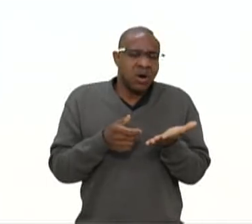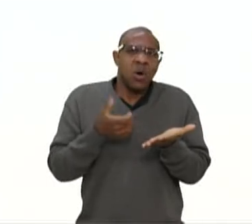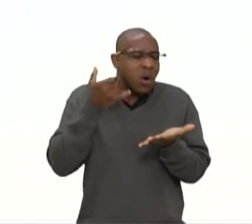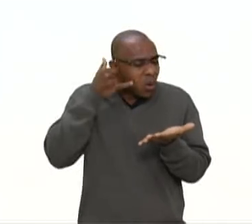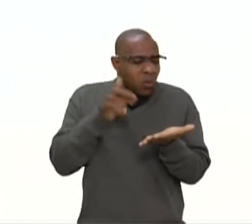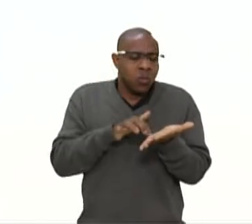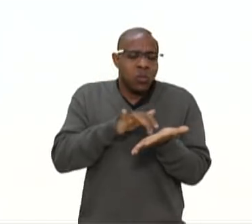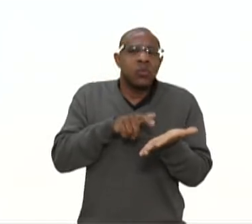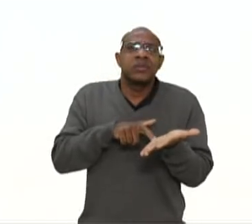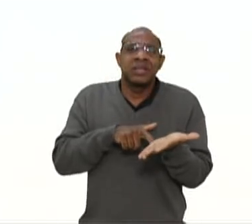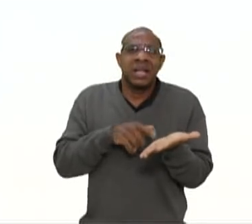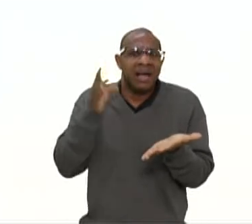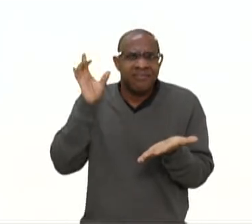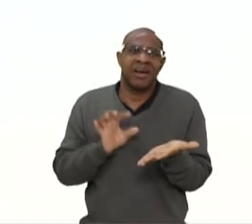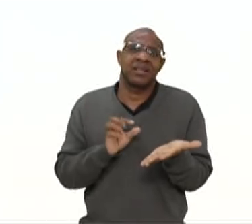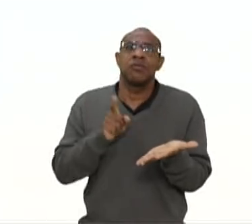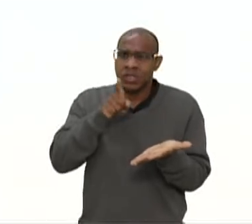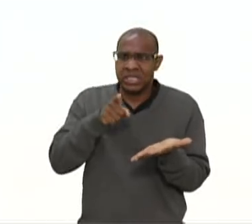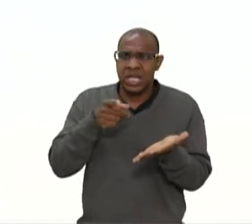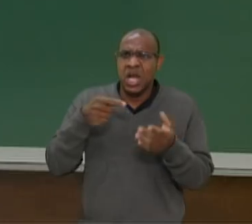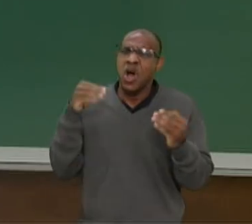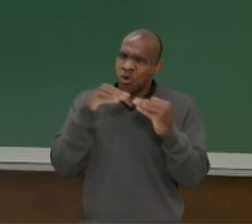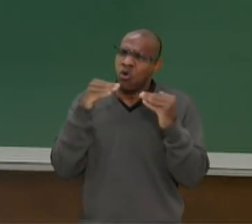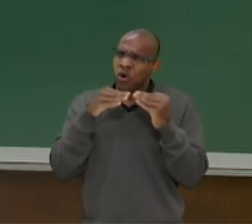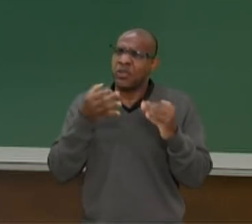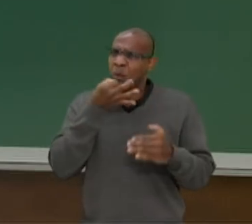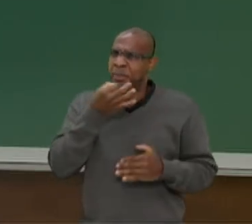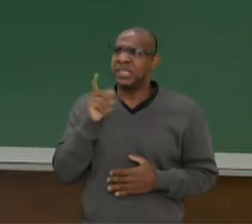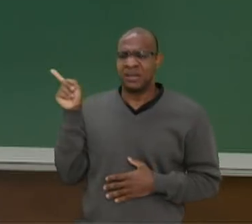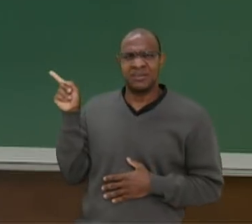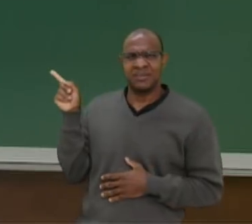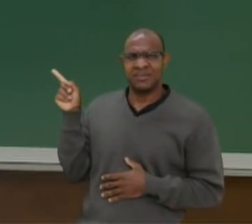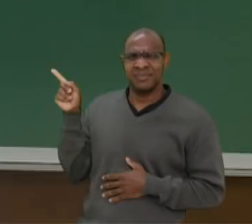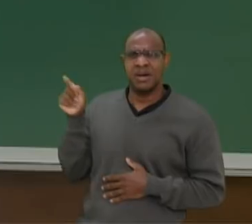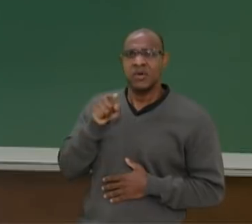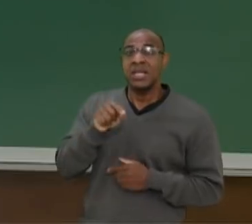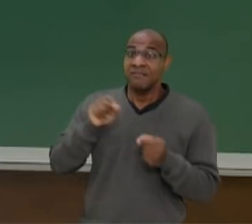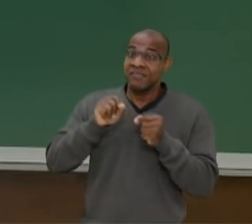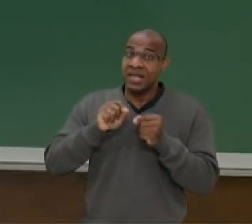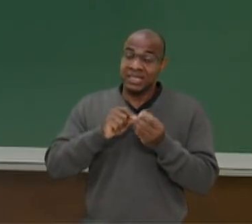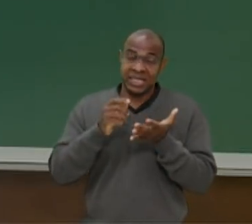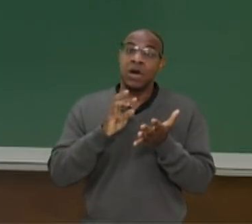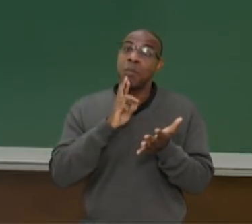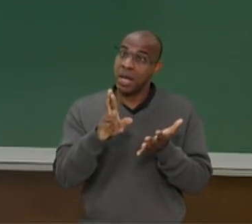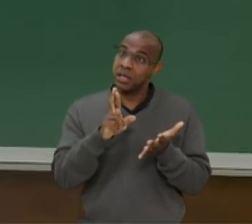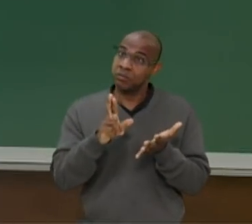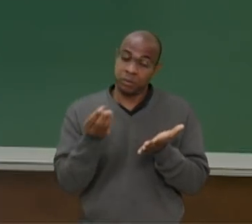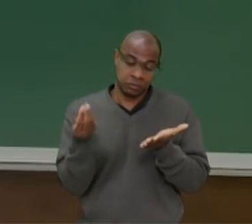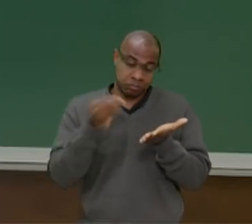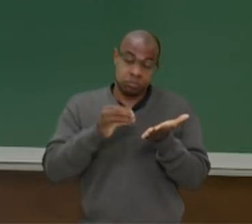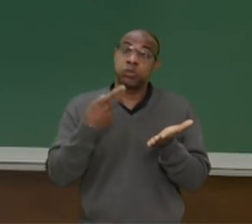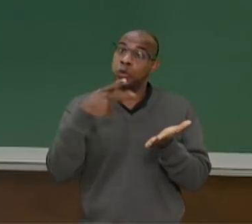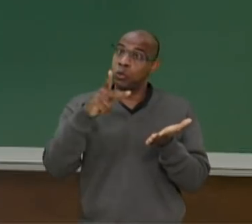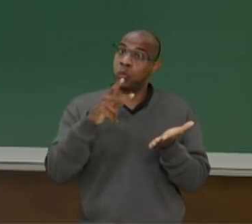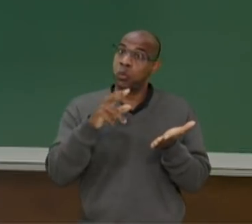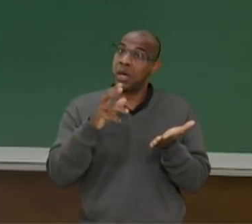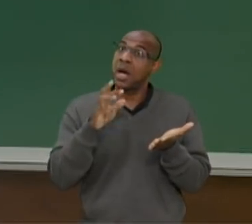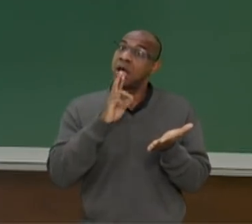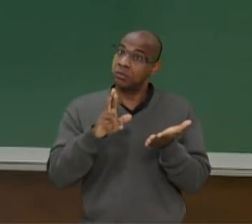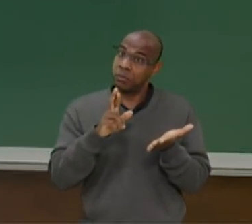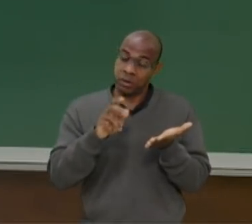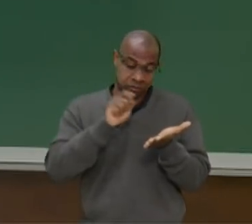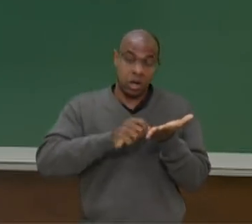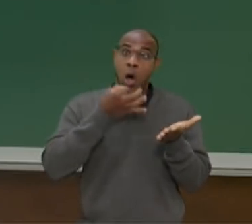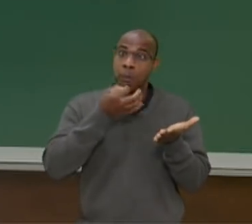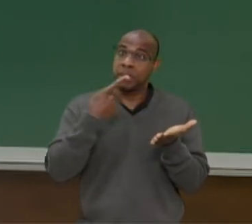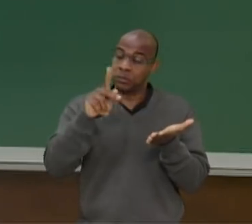Com essa opinião? Comente. Então, você vai elaborar uma resposta sua. É a